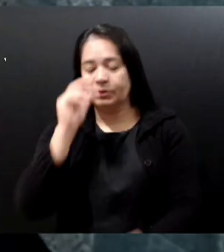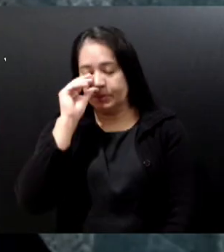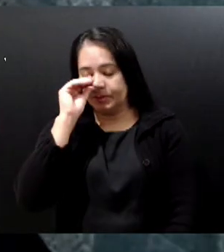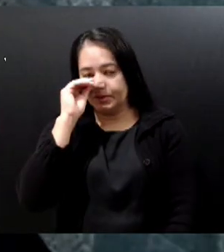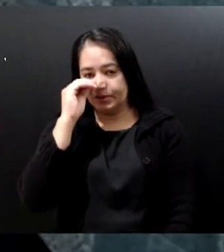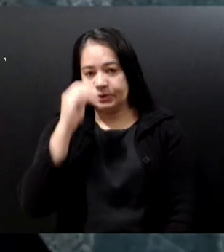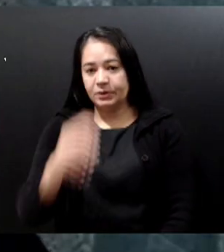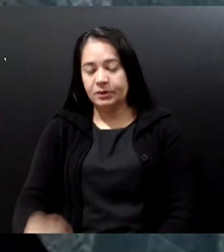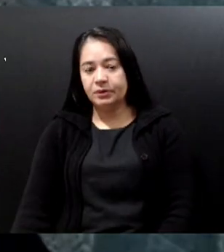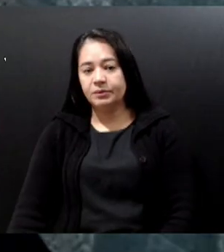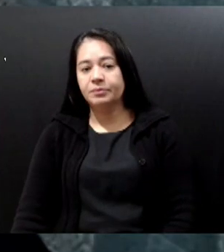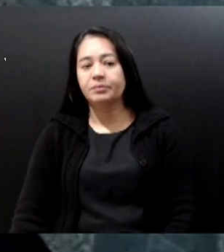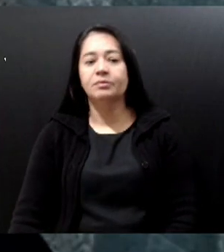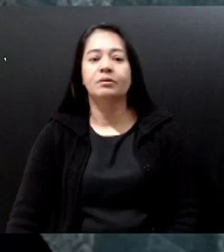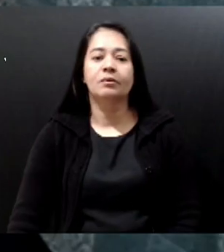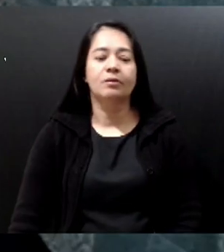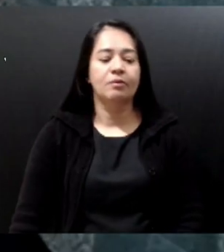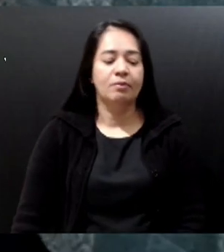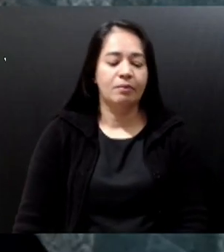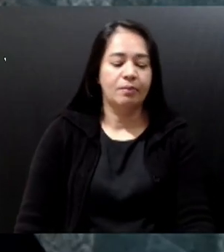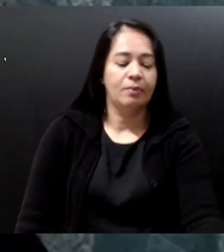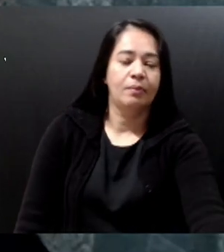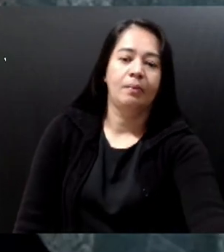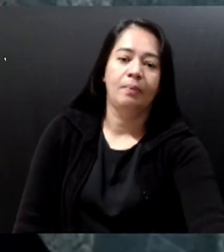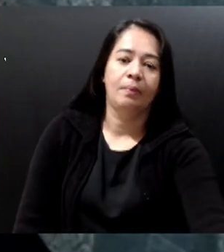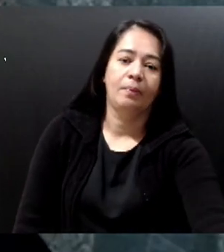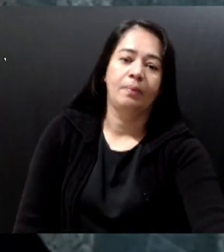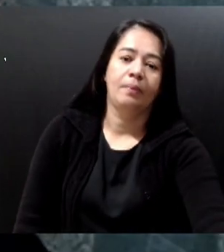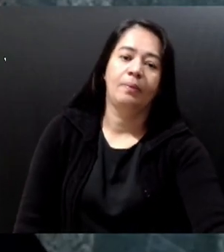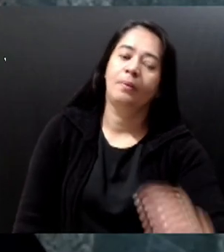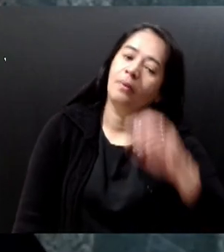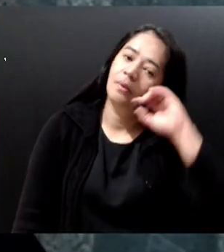que basicamente a gente não tem uma lei